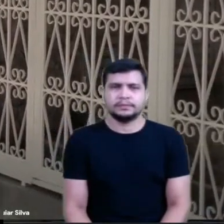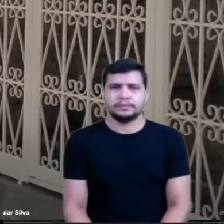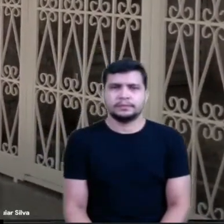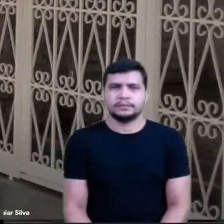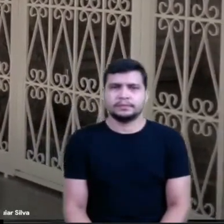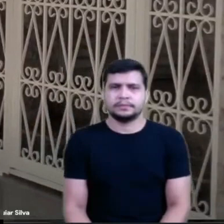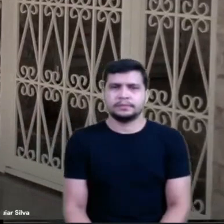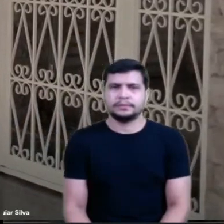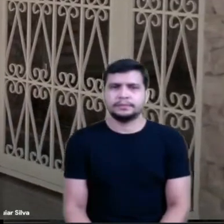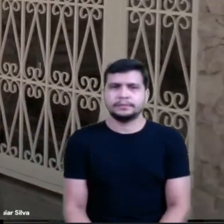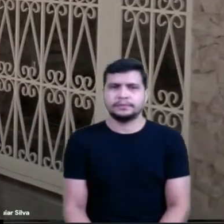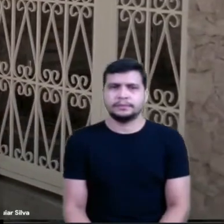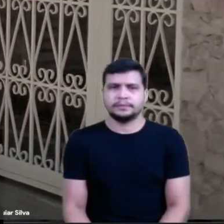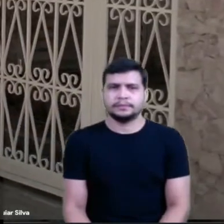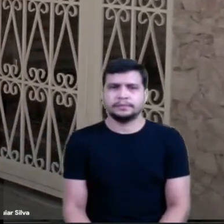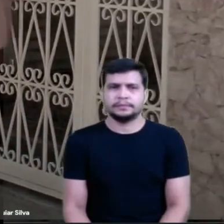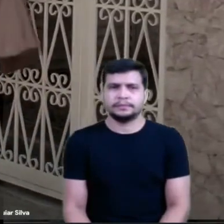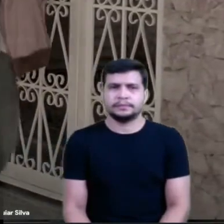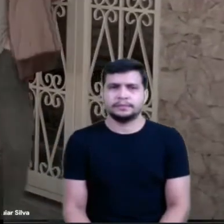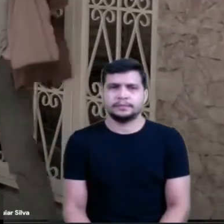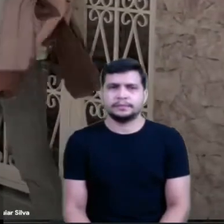Dá a chave, Léo.